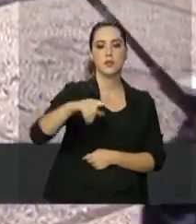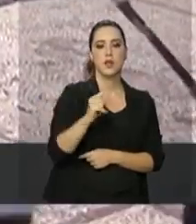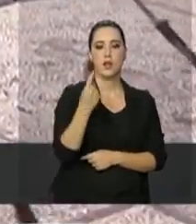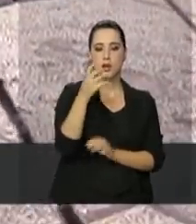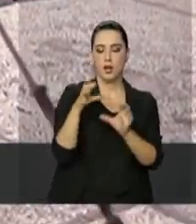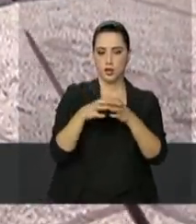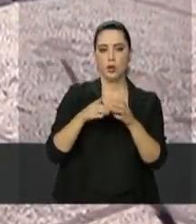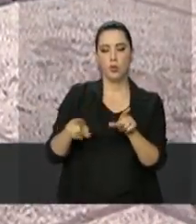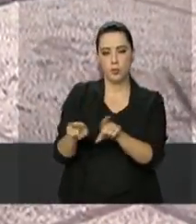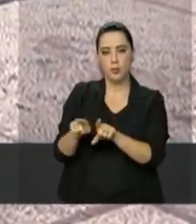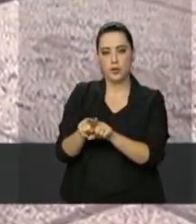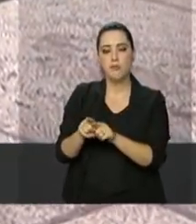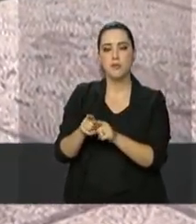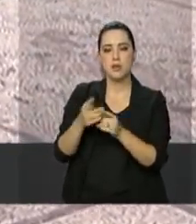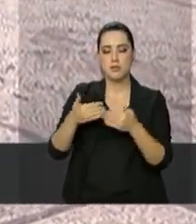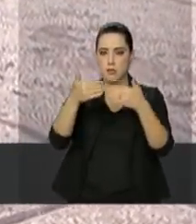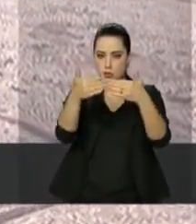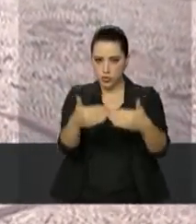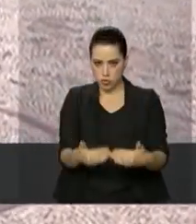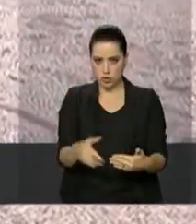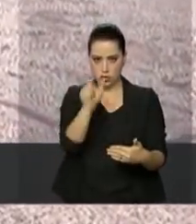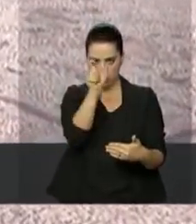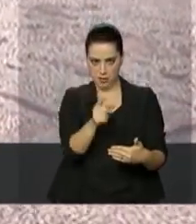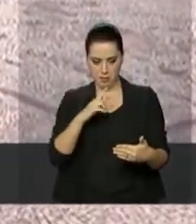ali, a autoridade que preside.